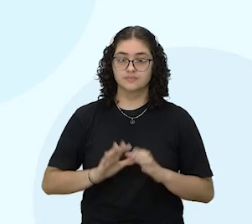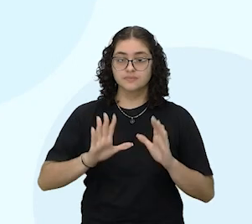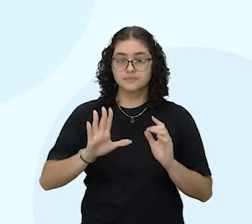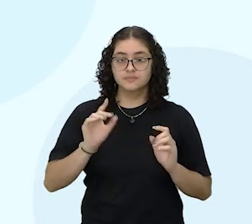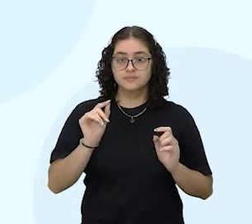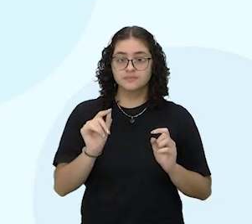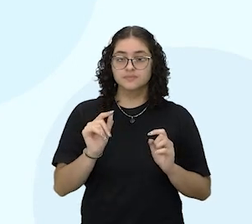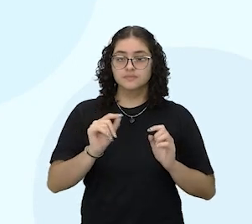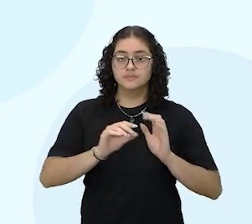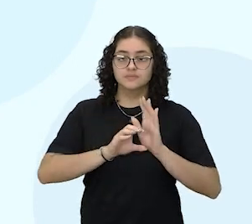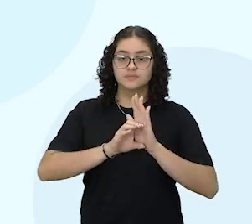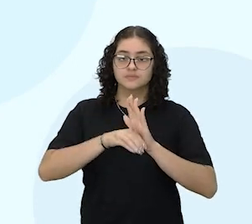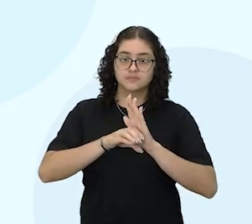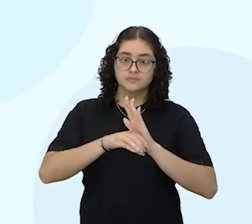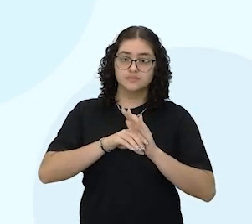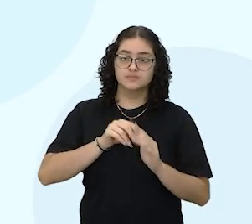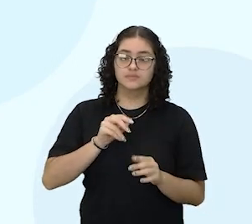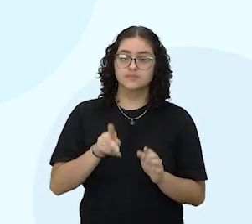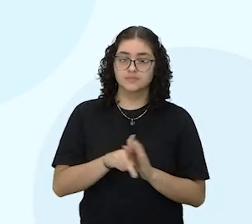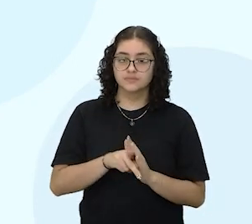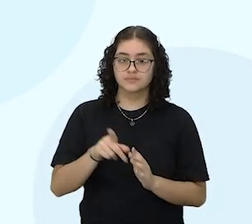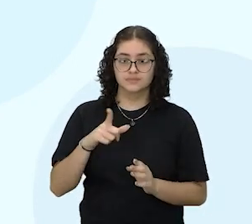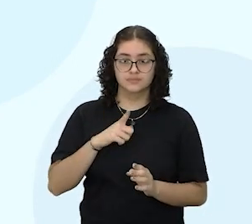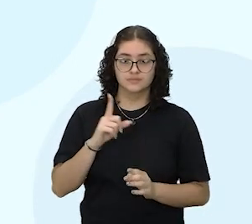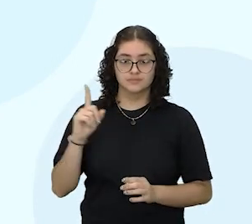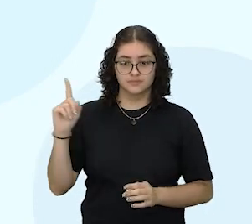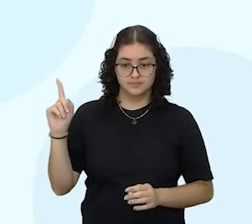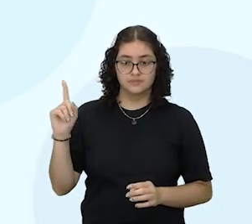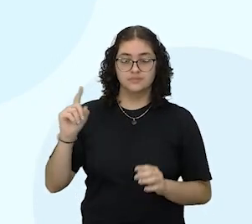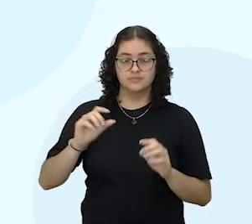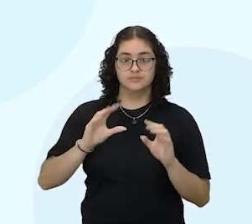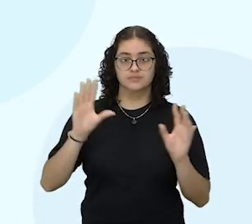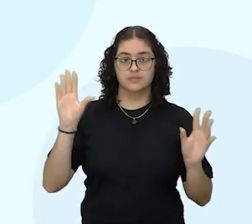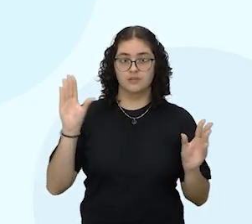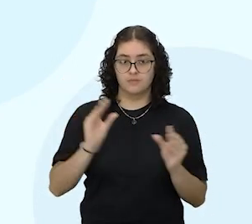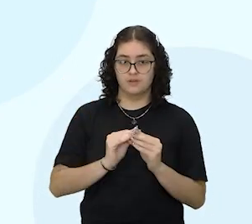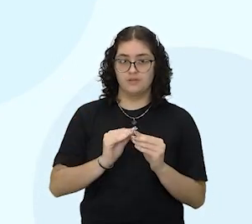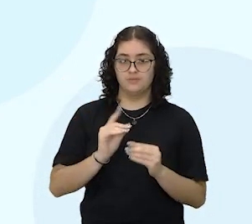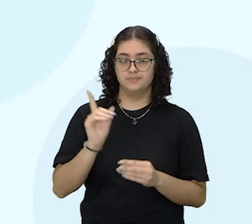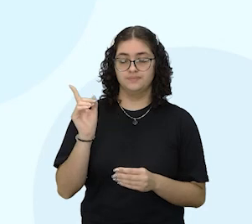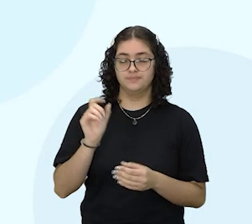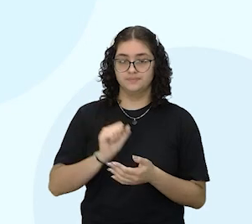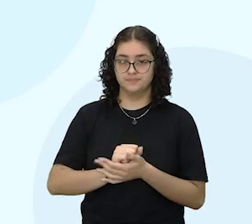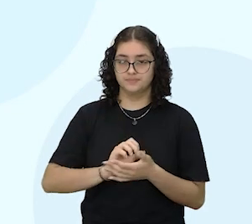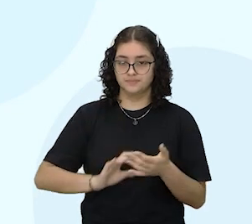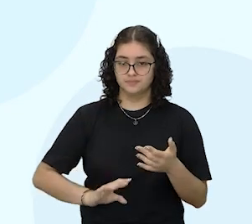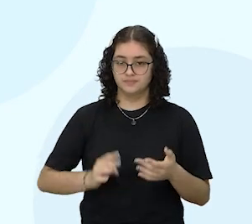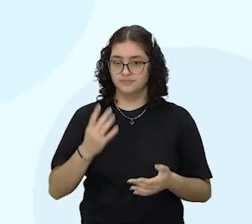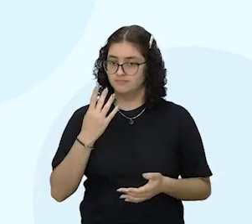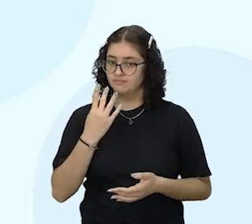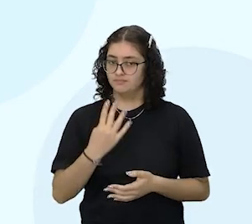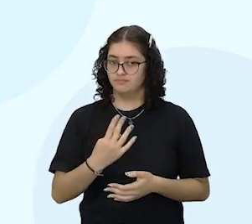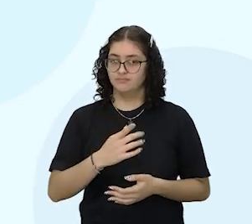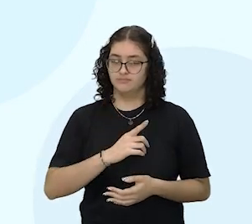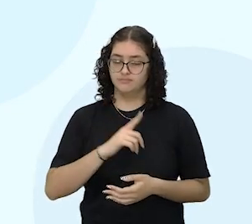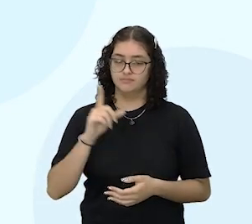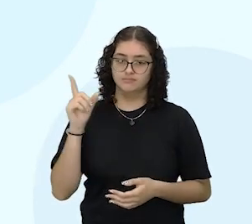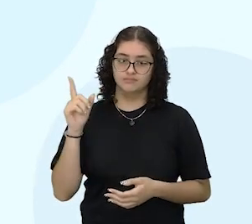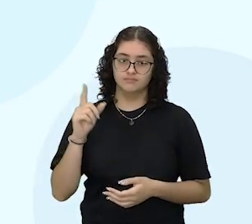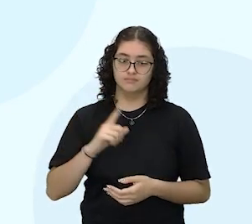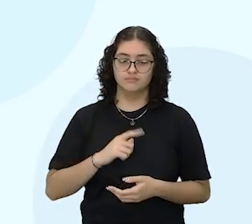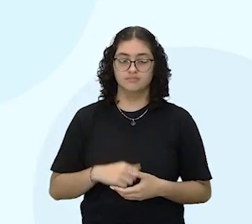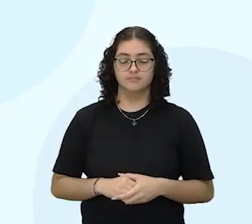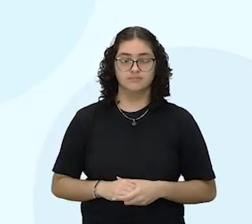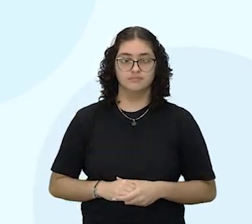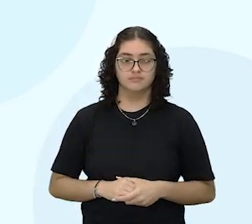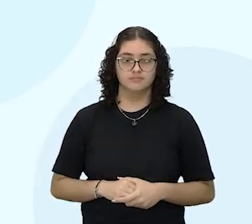Pessoal, conceitos aí que a gente vai ver nessa sistematização da atividade 4, alguns deles estão aí na tela, já estão aí na tela para